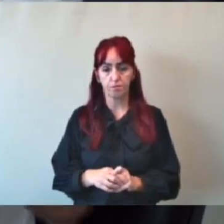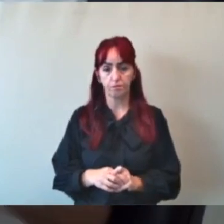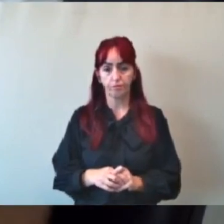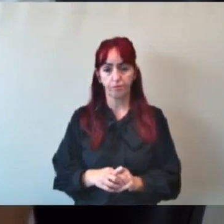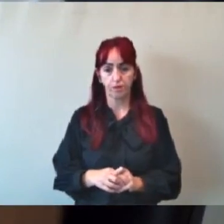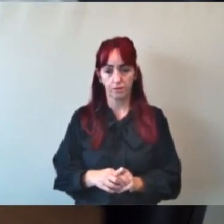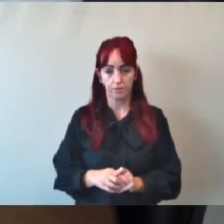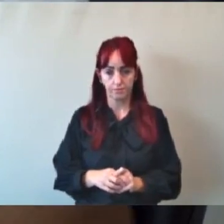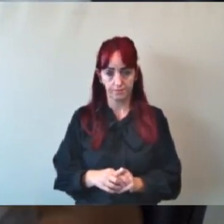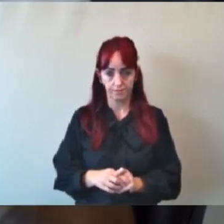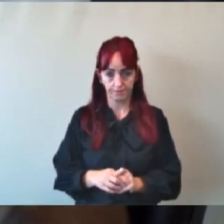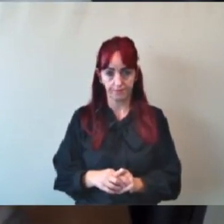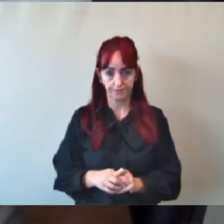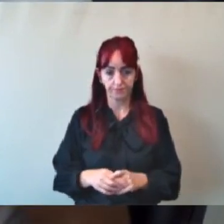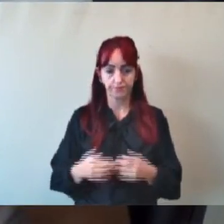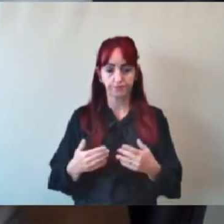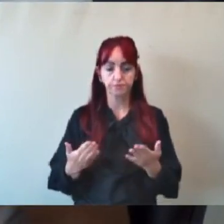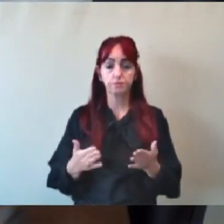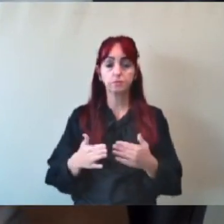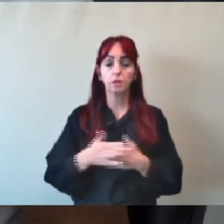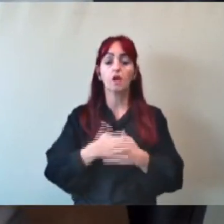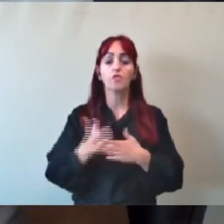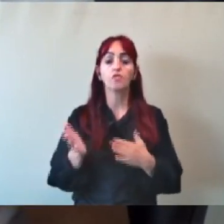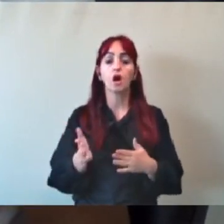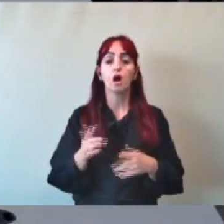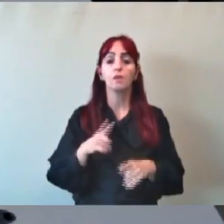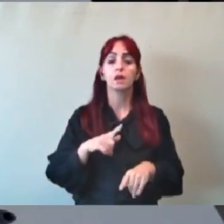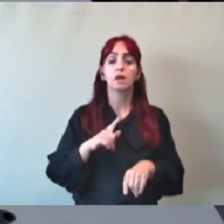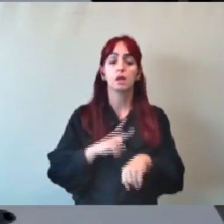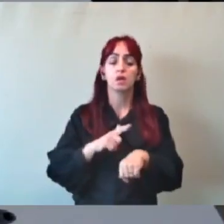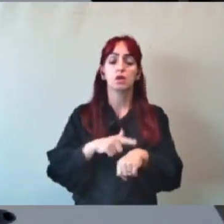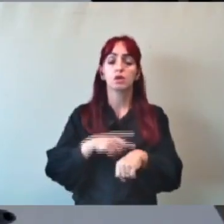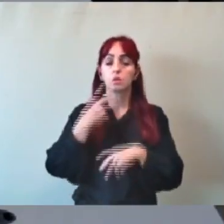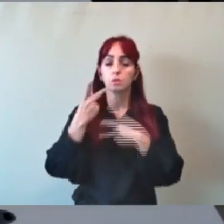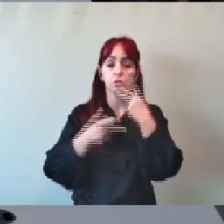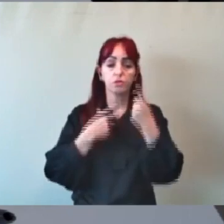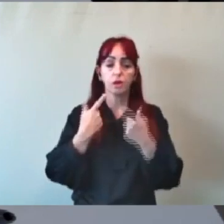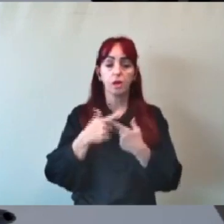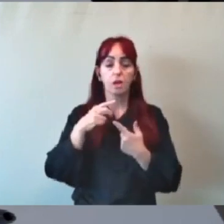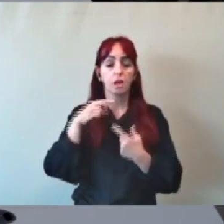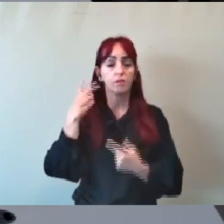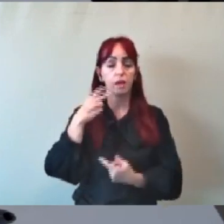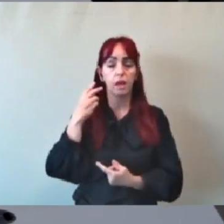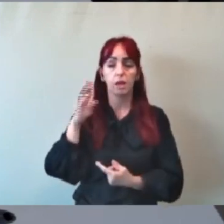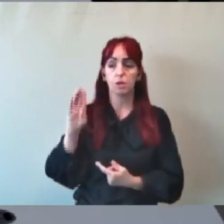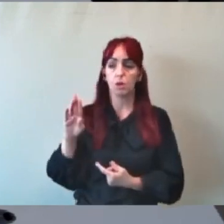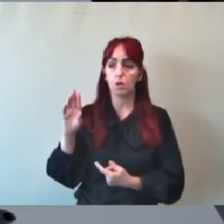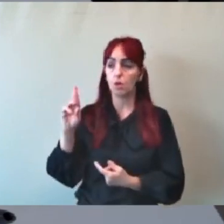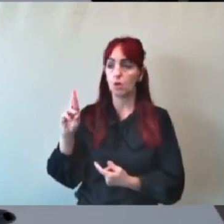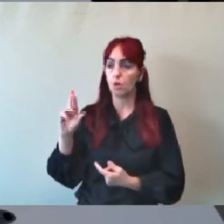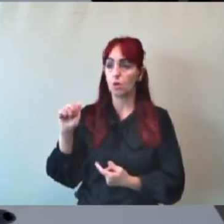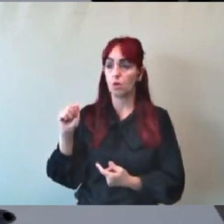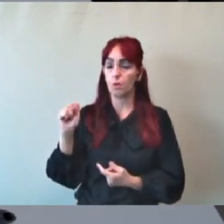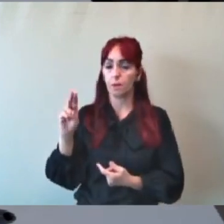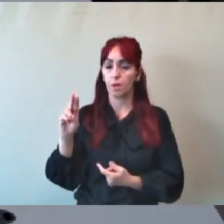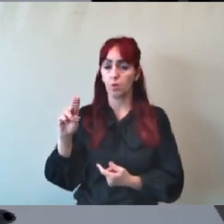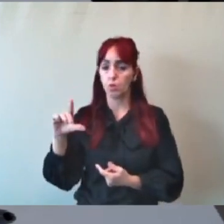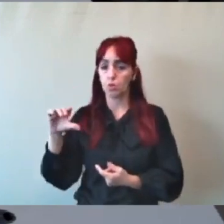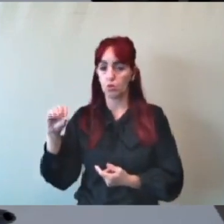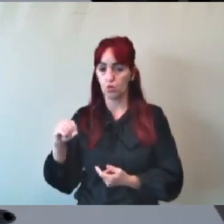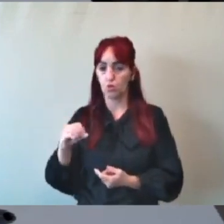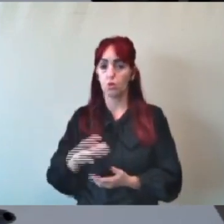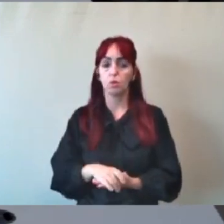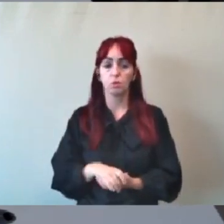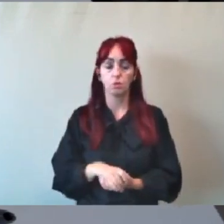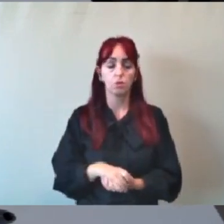E aí vou abrir aqui rapidinho um tempo de fala. O vereador Braulio solicitou aqui um momento de fala e depois vamos passar para o nosso amigo vereador Reinaldo, que vai